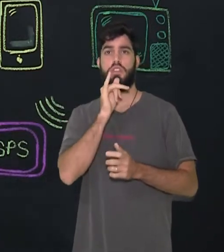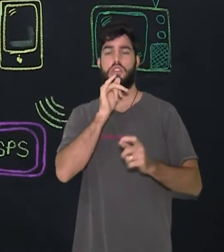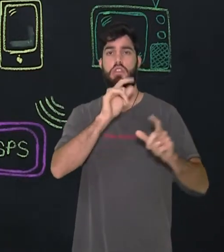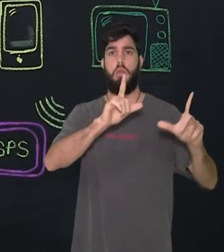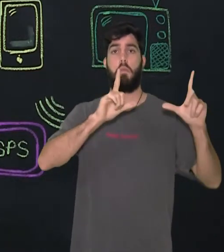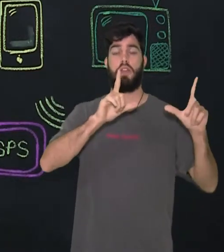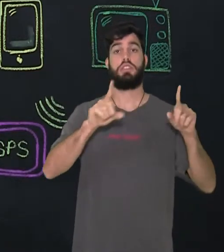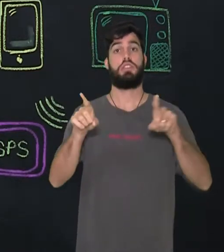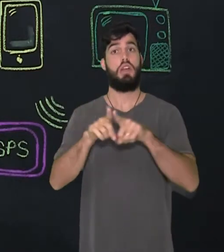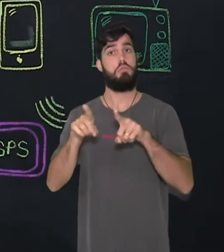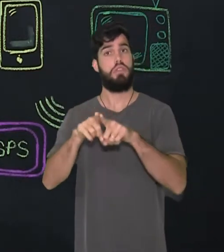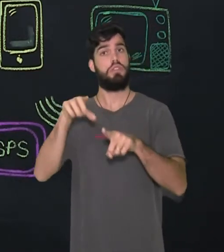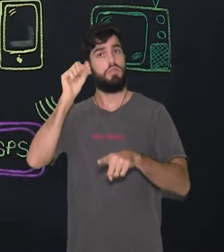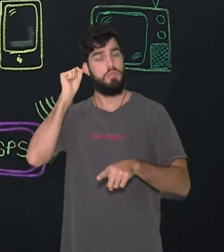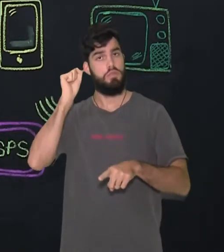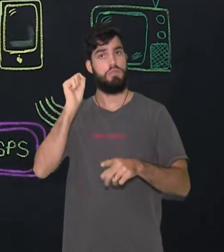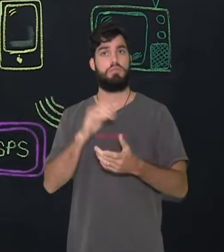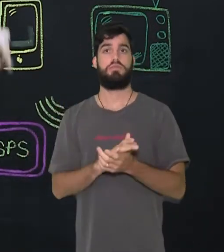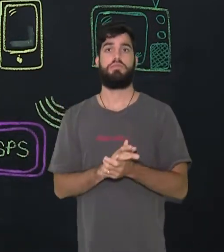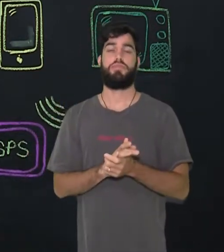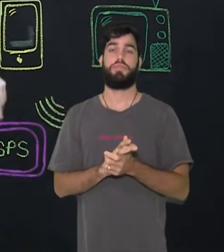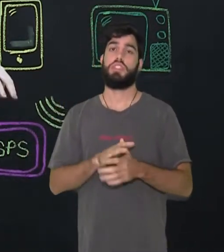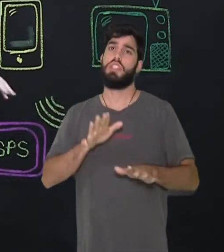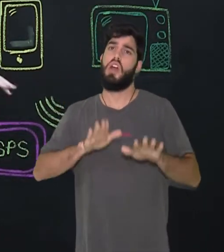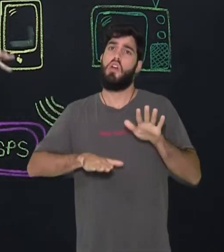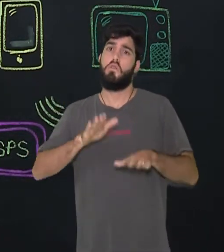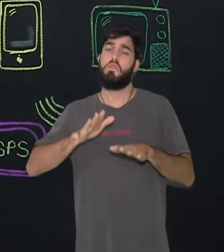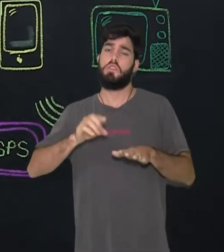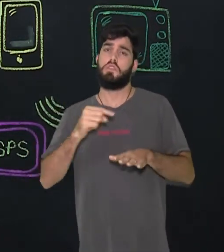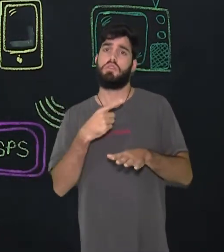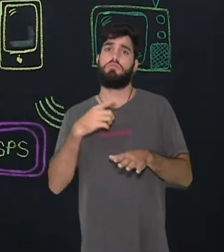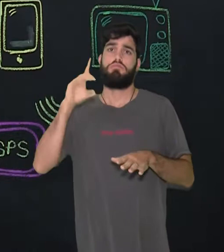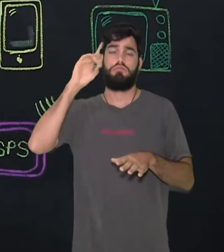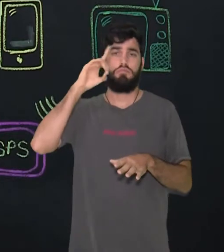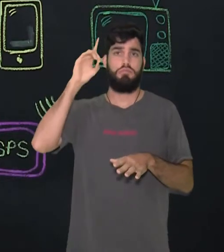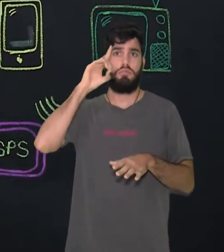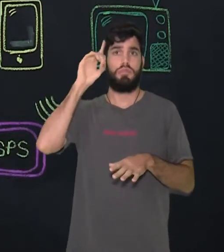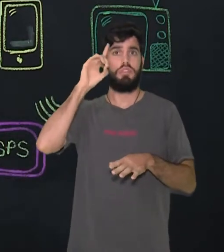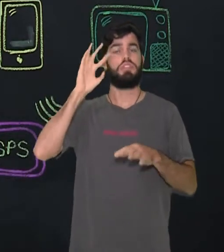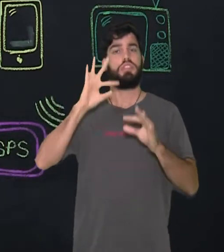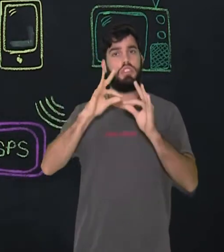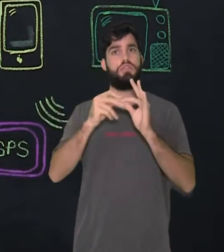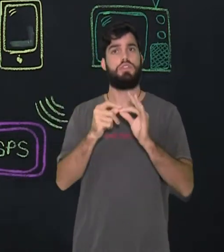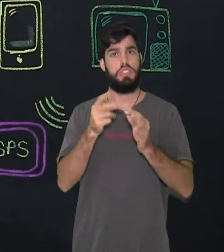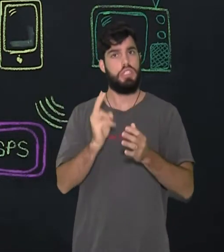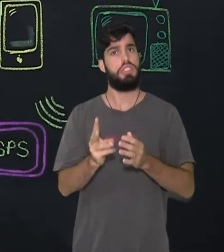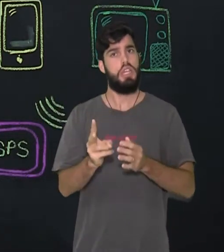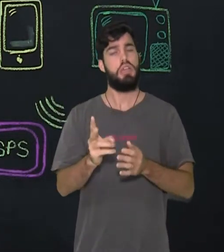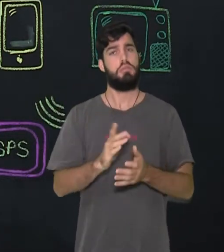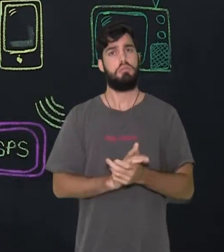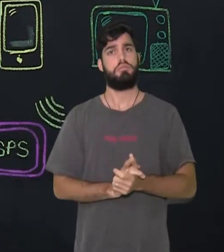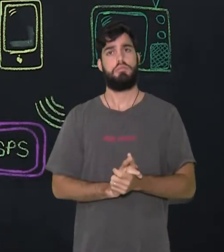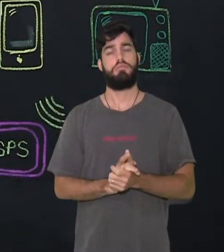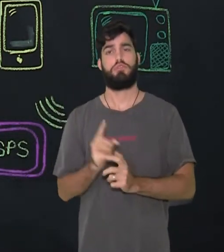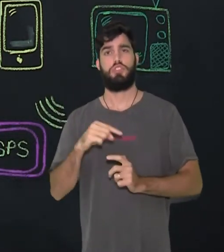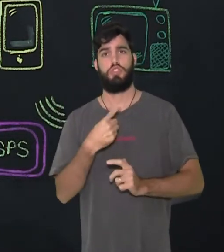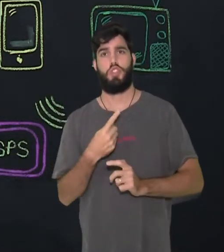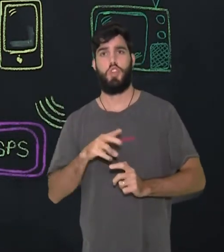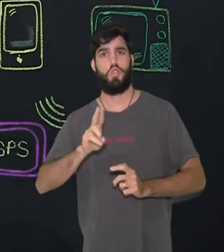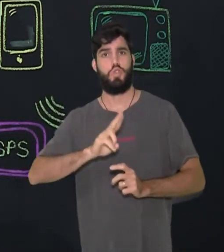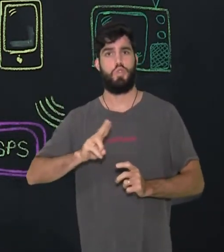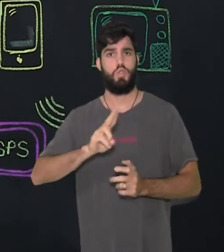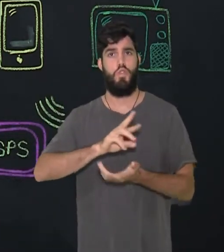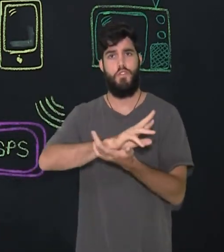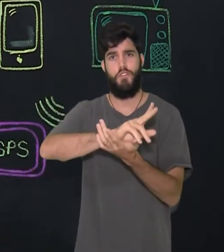no nosso dia a dia, e talvez a gente nem se atente que nós estamos lidando com física aí, a gente utiliza vários